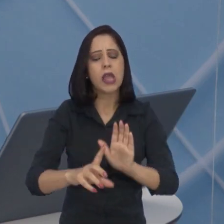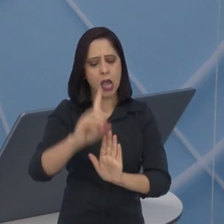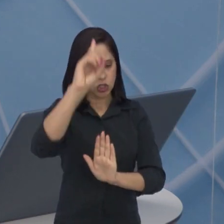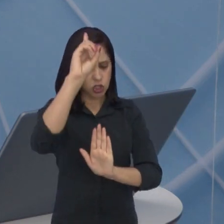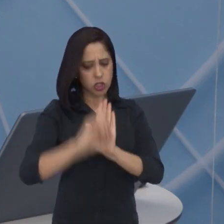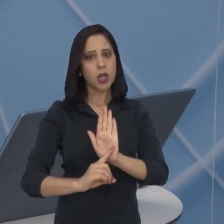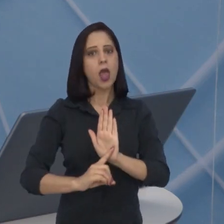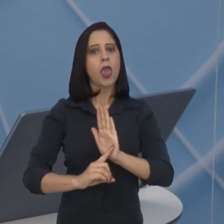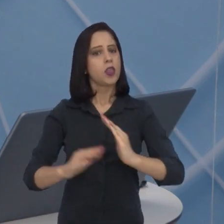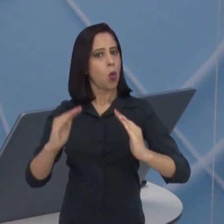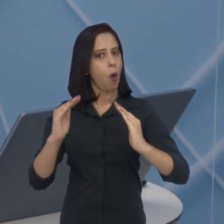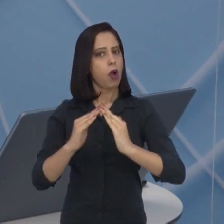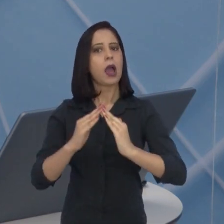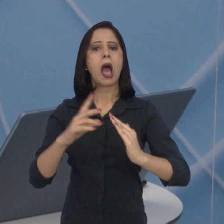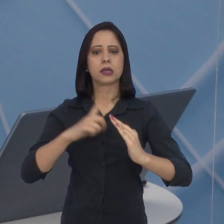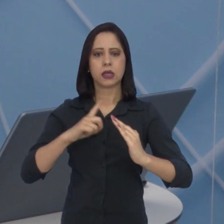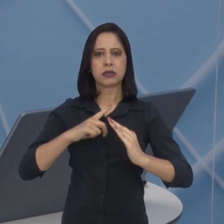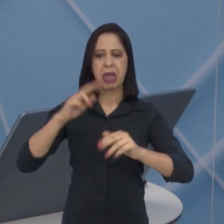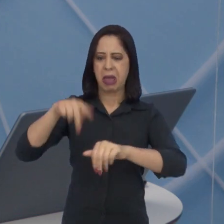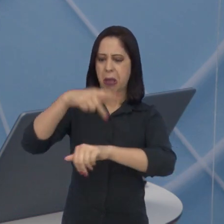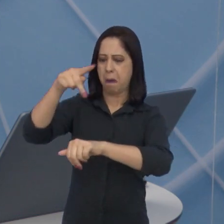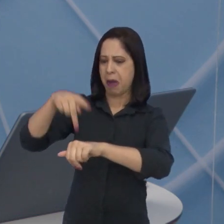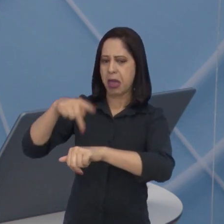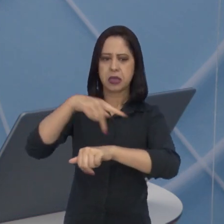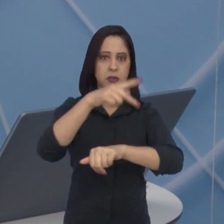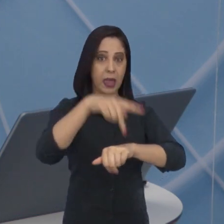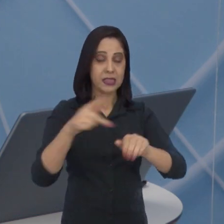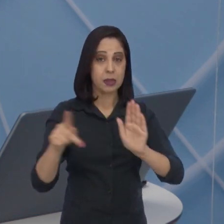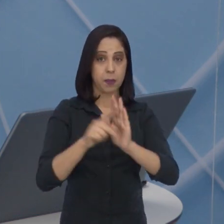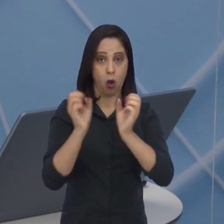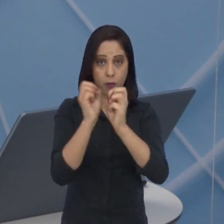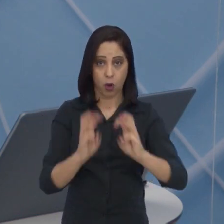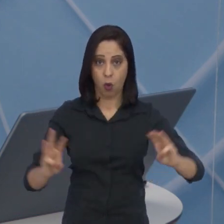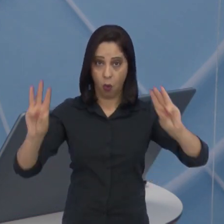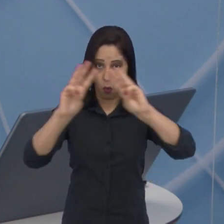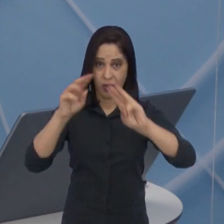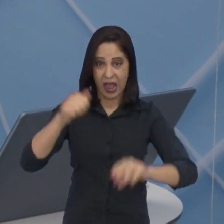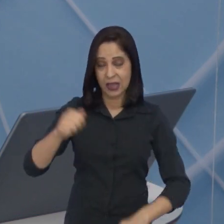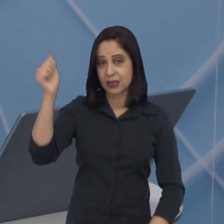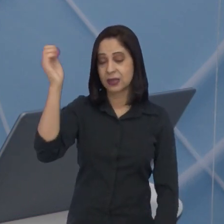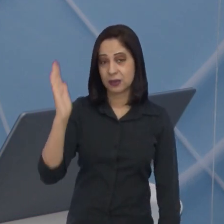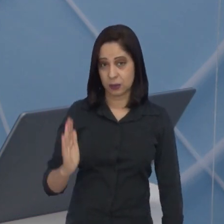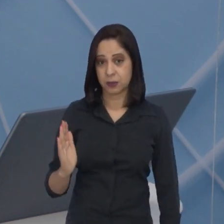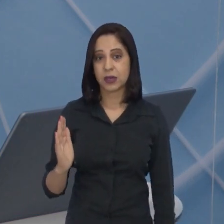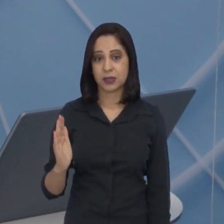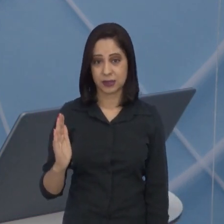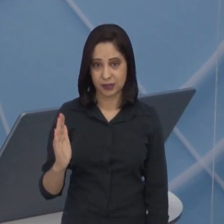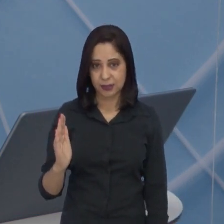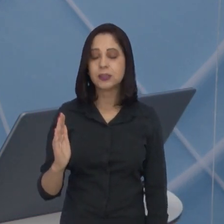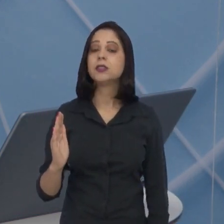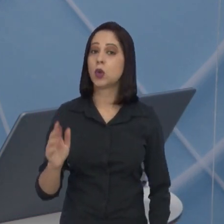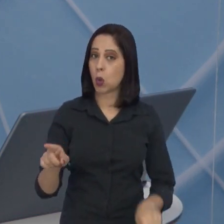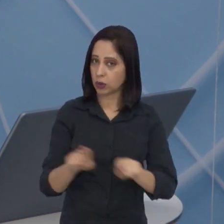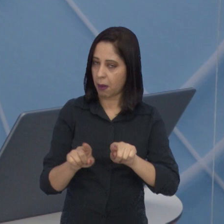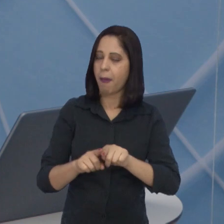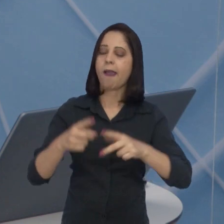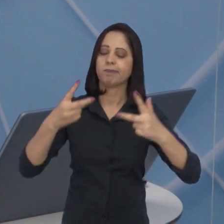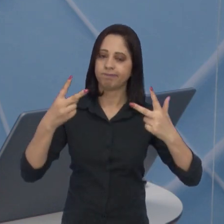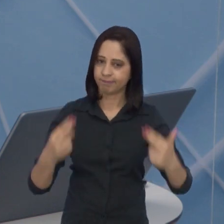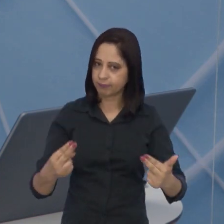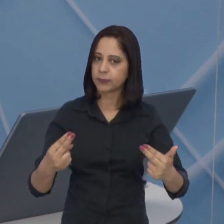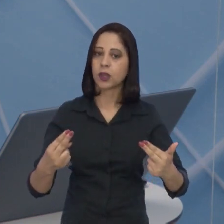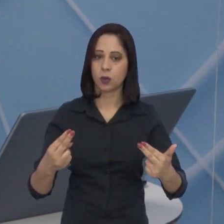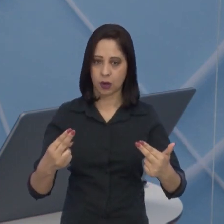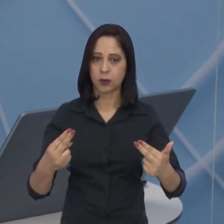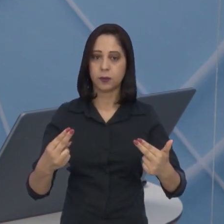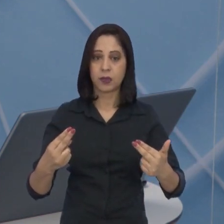acesso entre os países integrantes da ONU, né? O Brasil, vale a gente lembrar, que é um deles, né? Ou seja, é